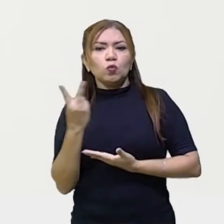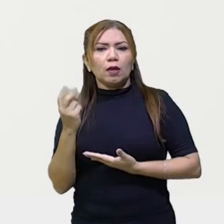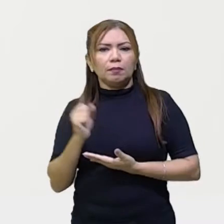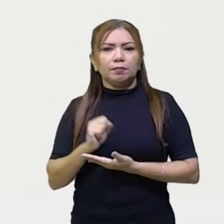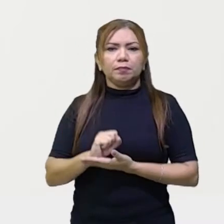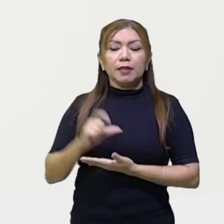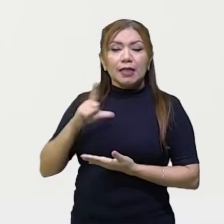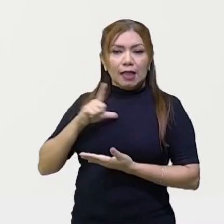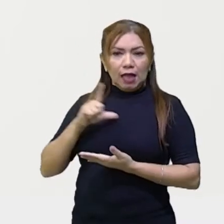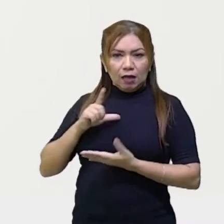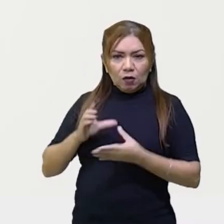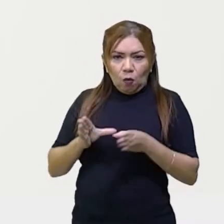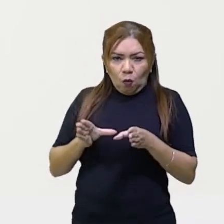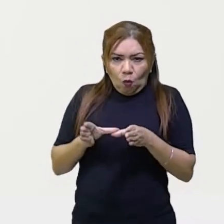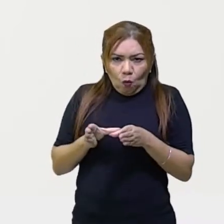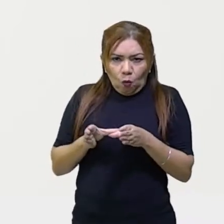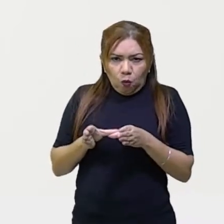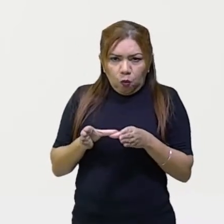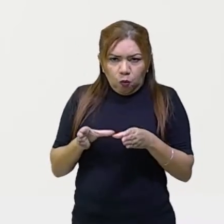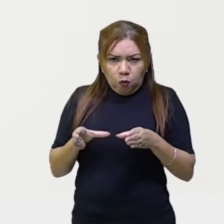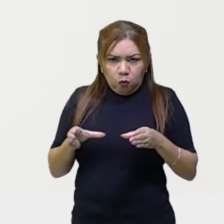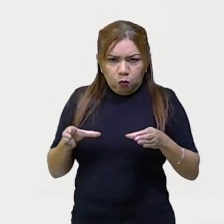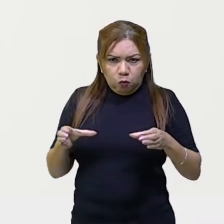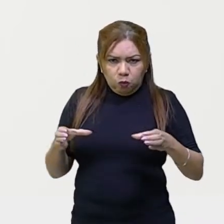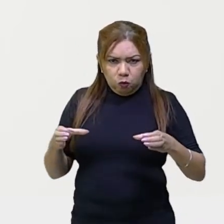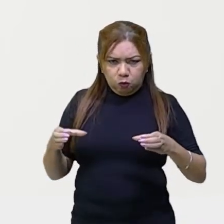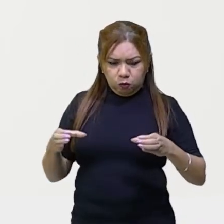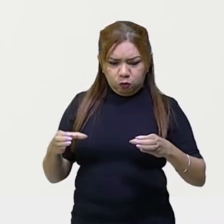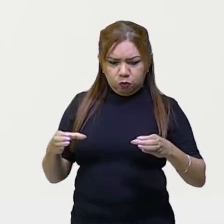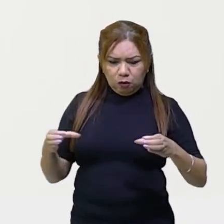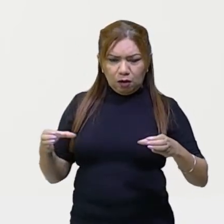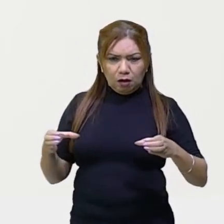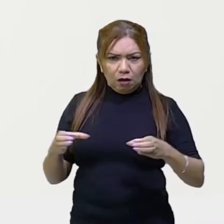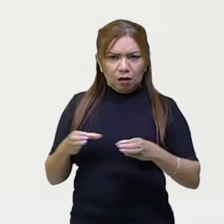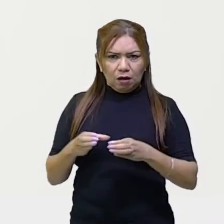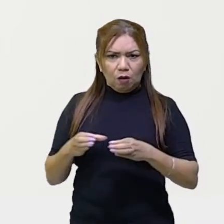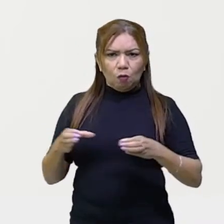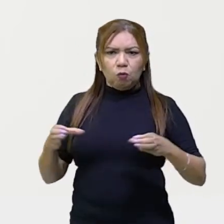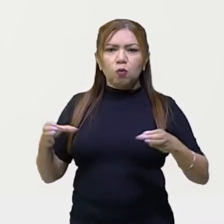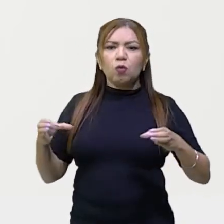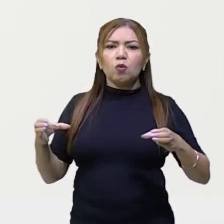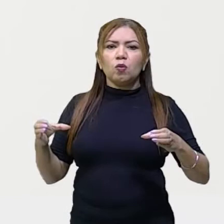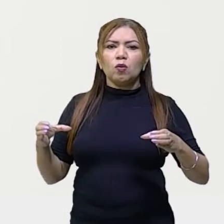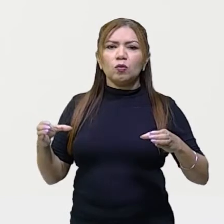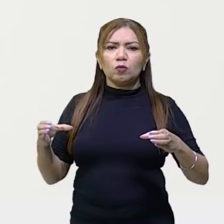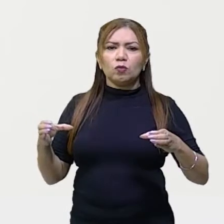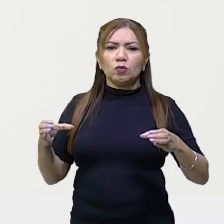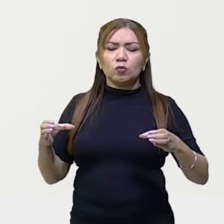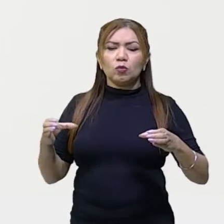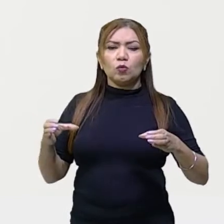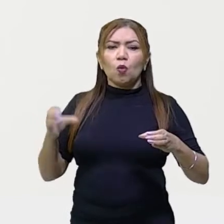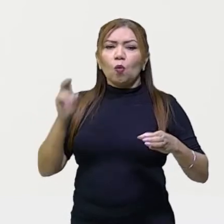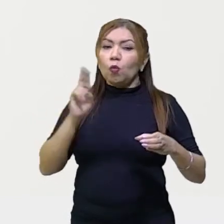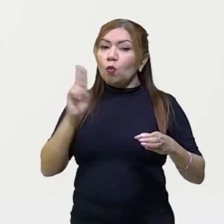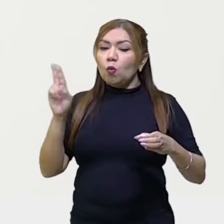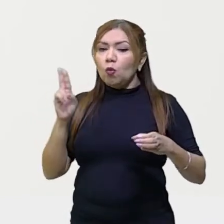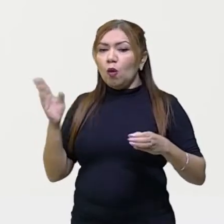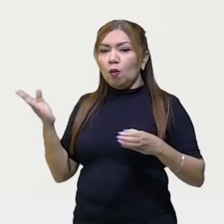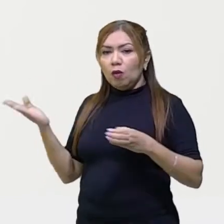aqui ó prisma quadrangular porque Professor presta atenção aqui